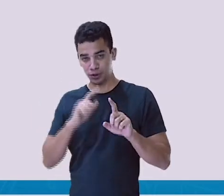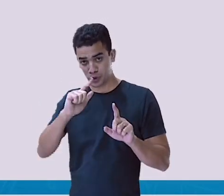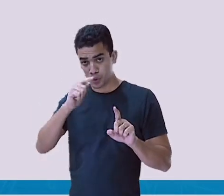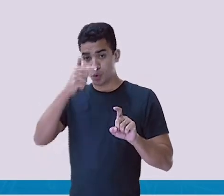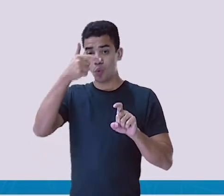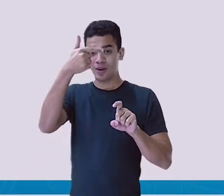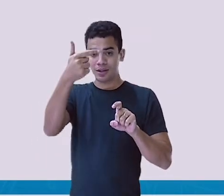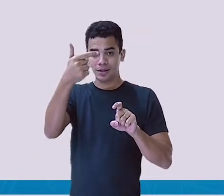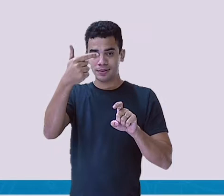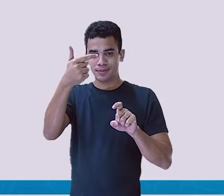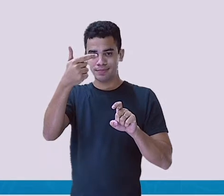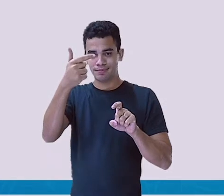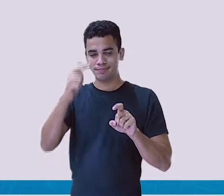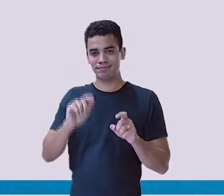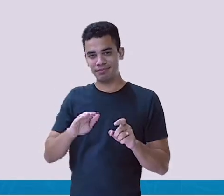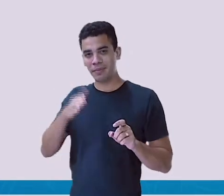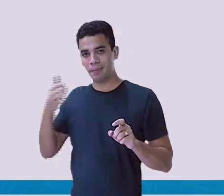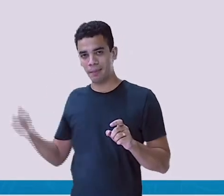quadrado.